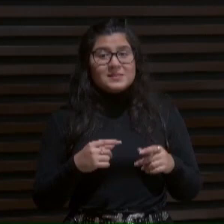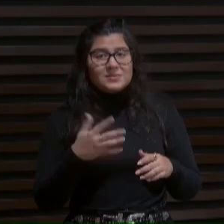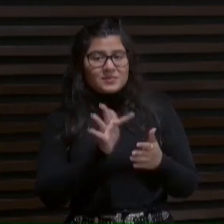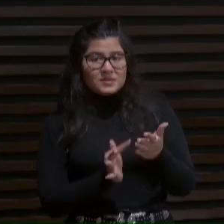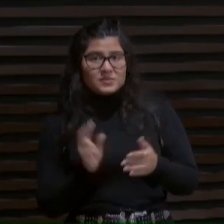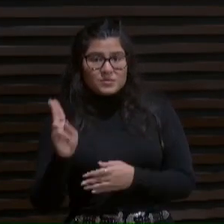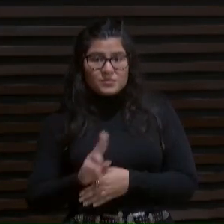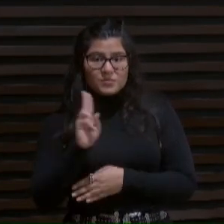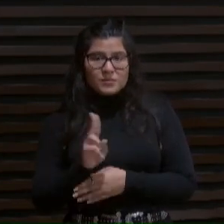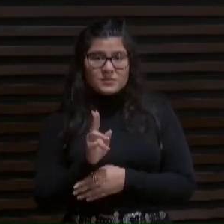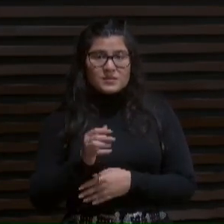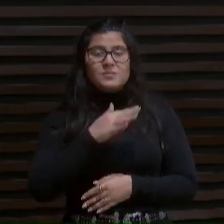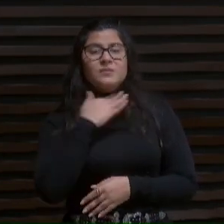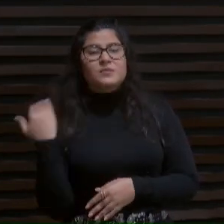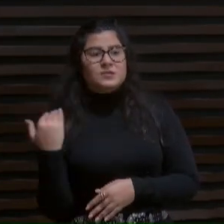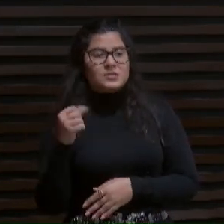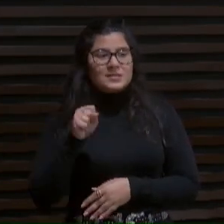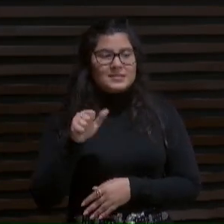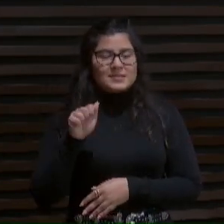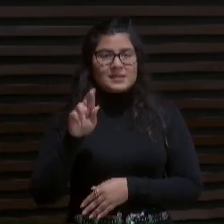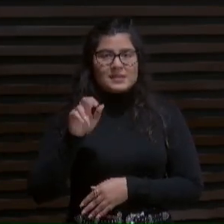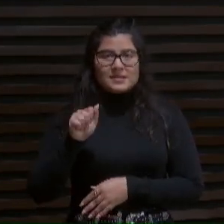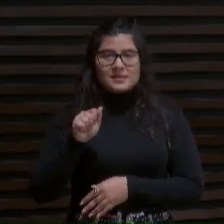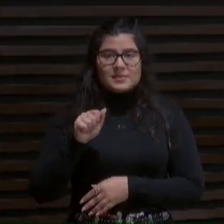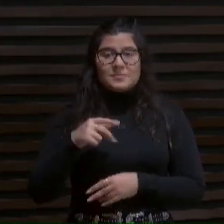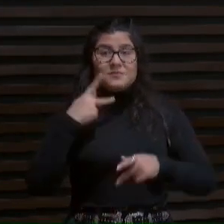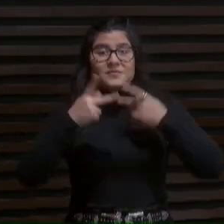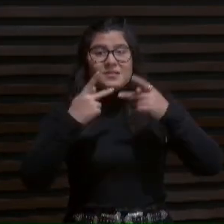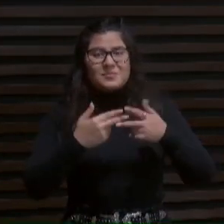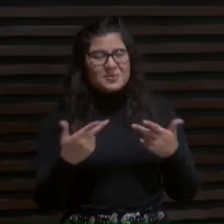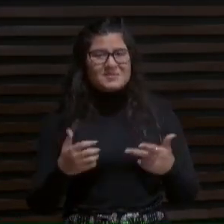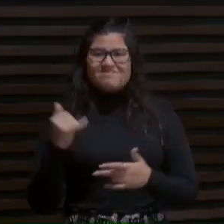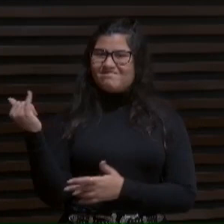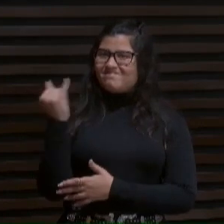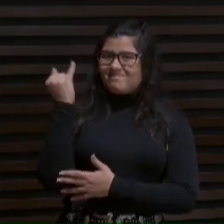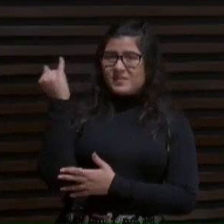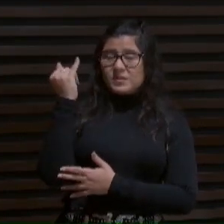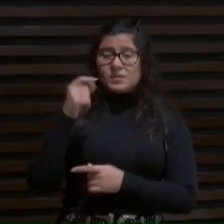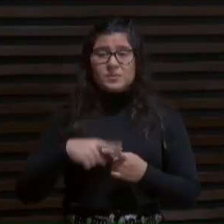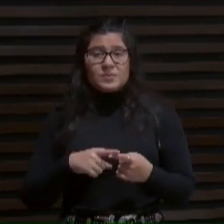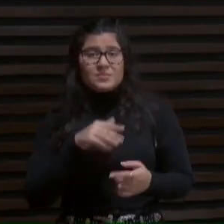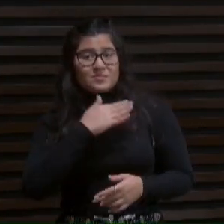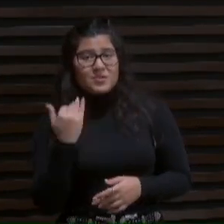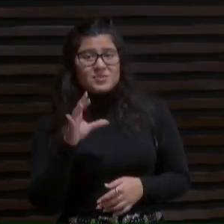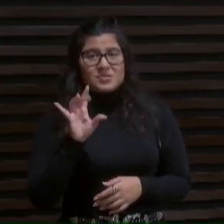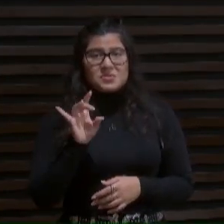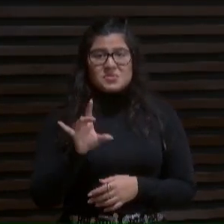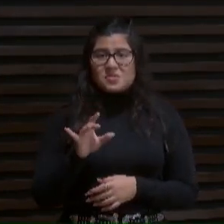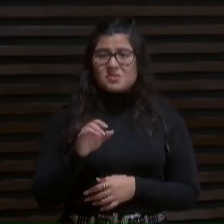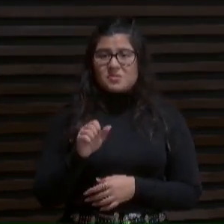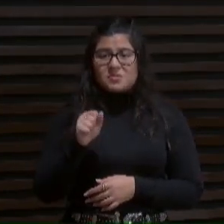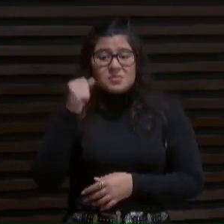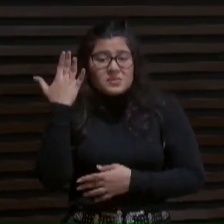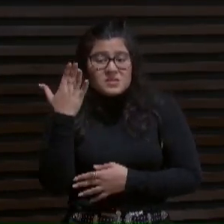para falar de algo superior. De modo que a morte dela é apenas uma ocasião para lembrar Abraão e todos